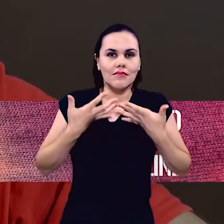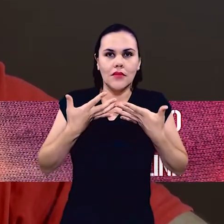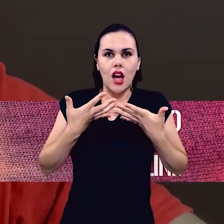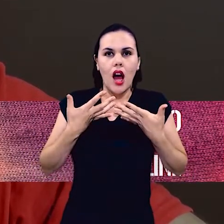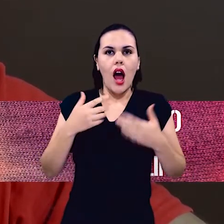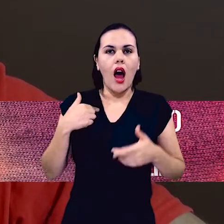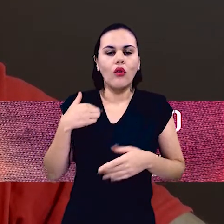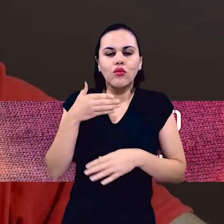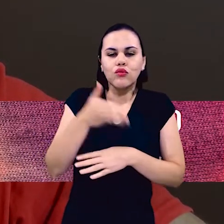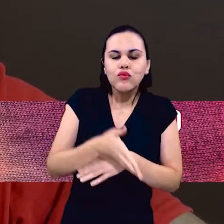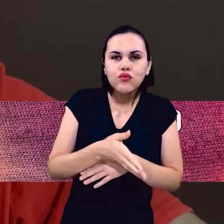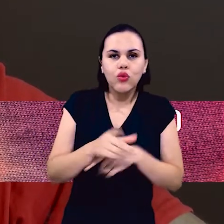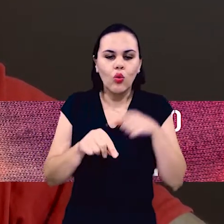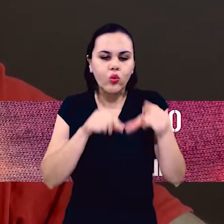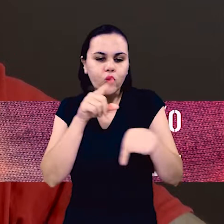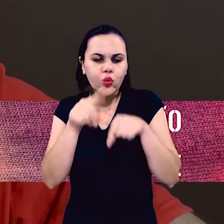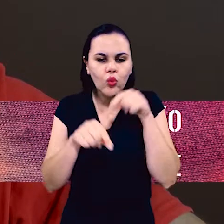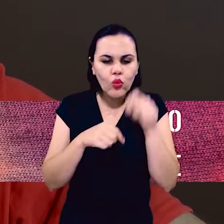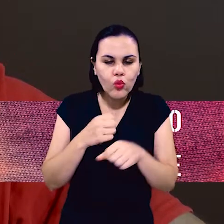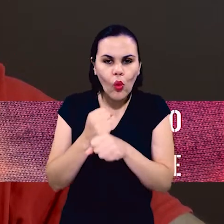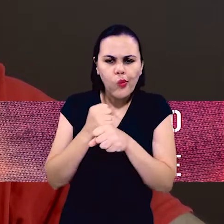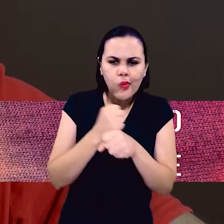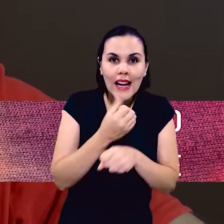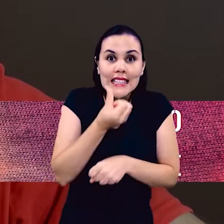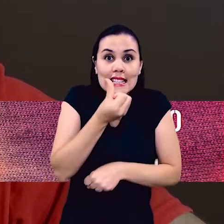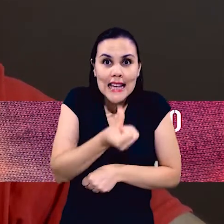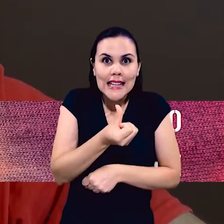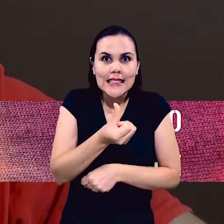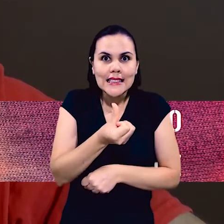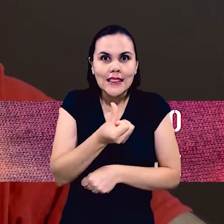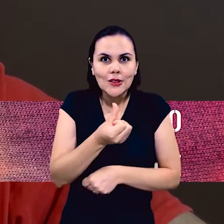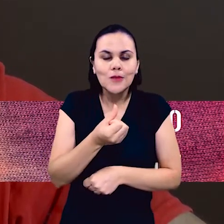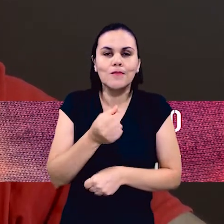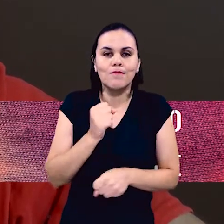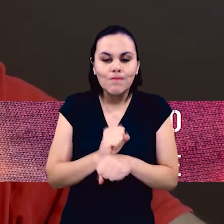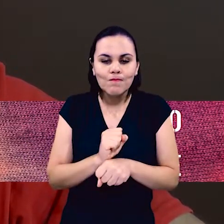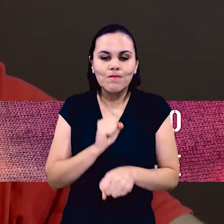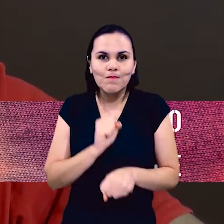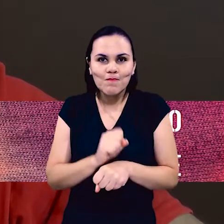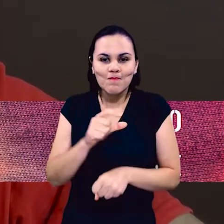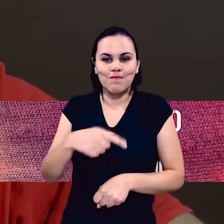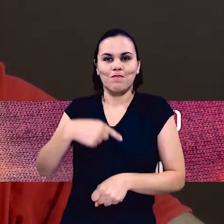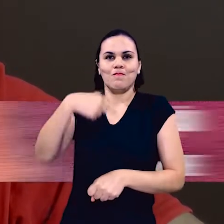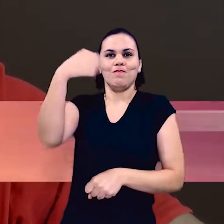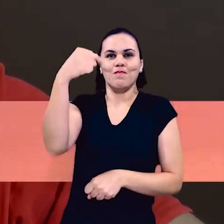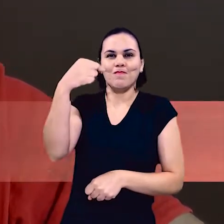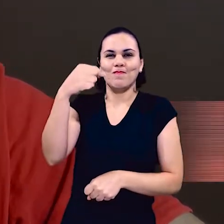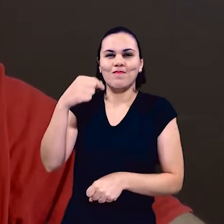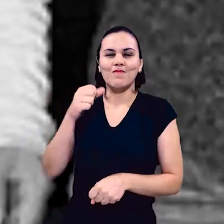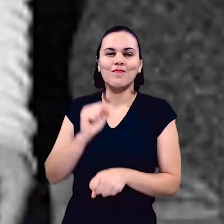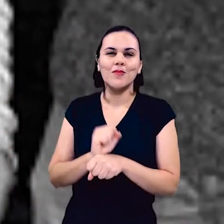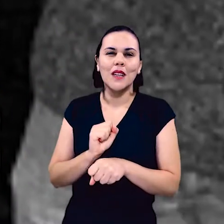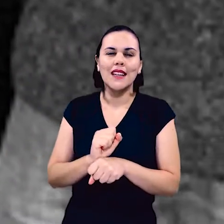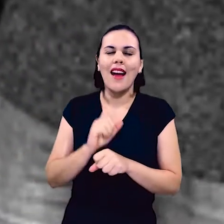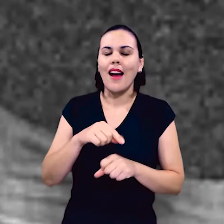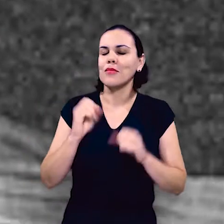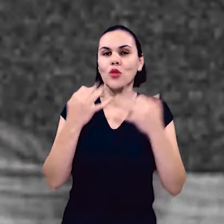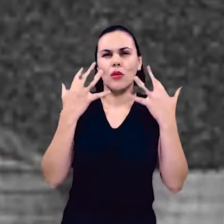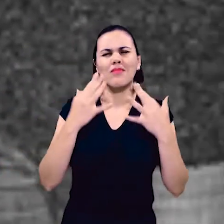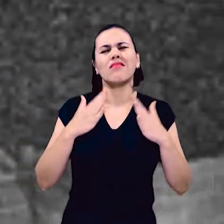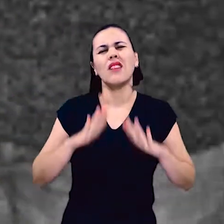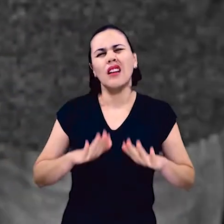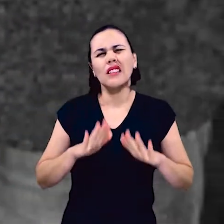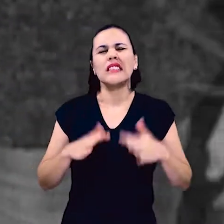realizado. Participei do sorteio cerca de 6 anos e para aguardar esse momento, né? Ela é